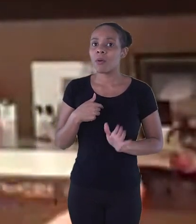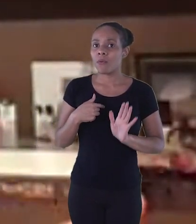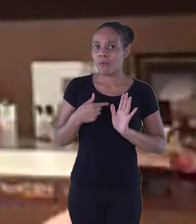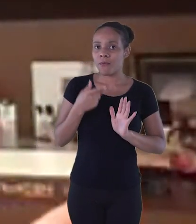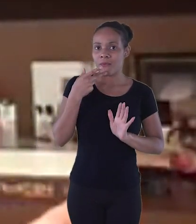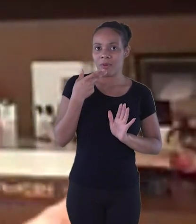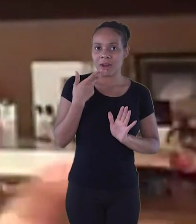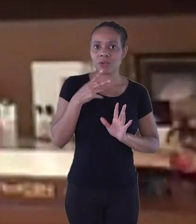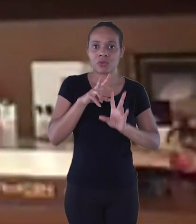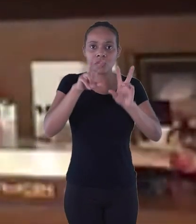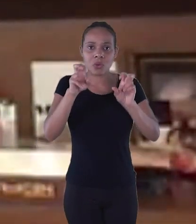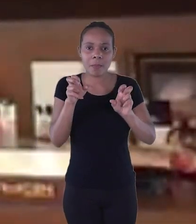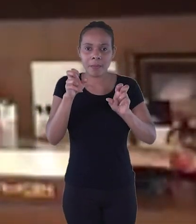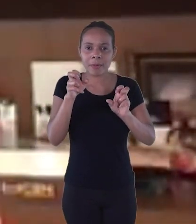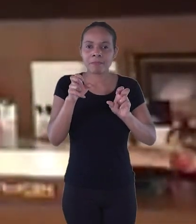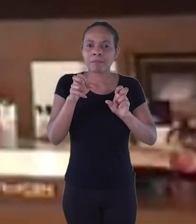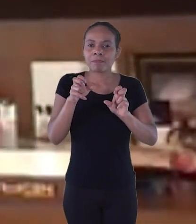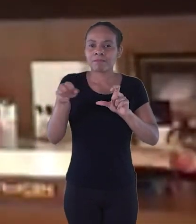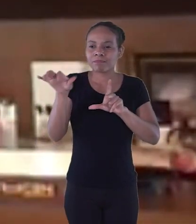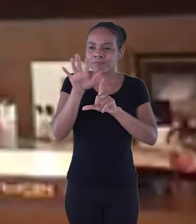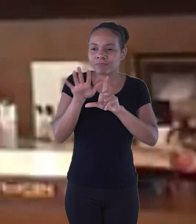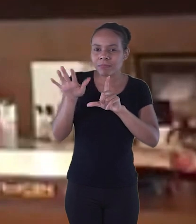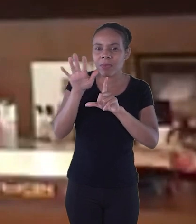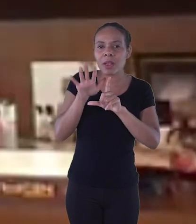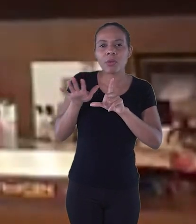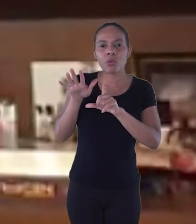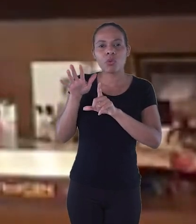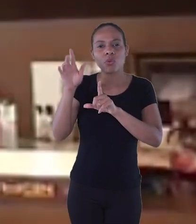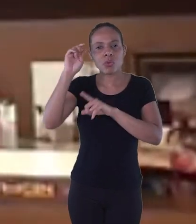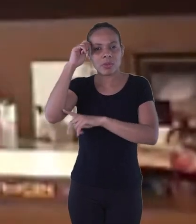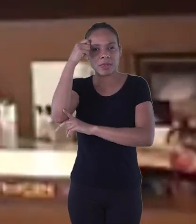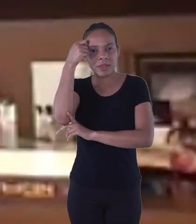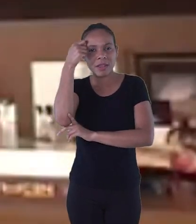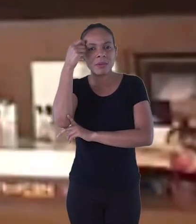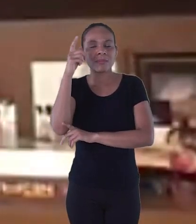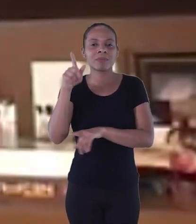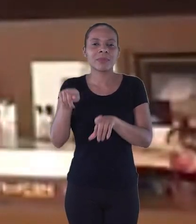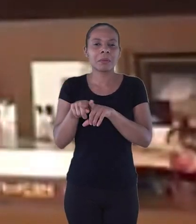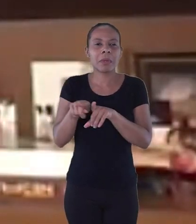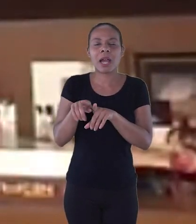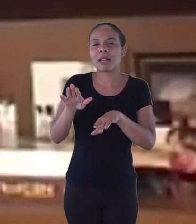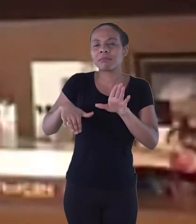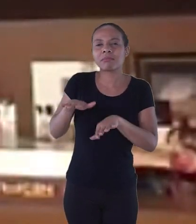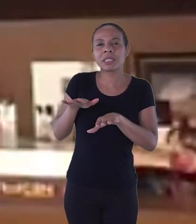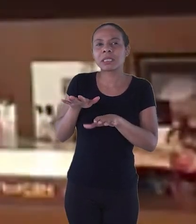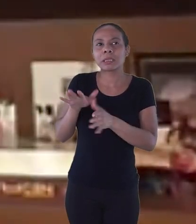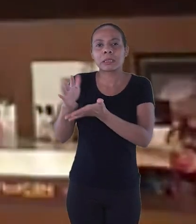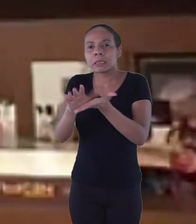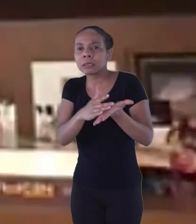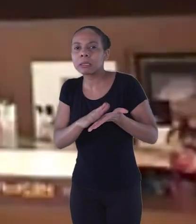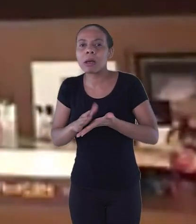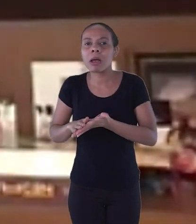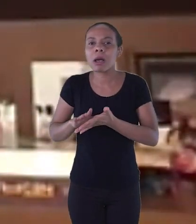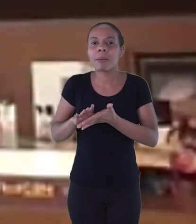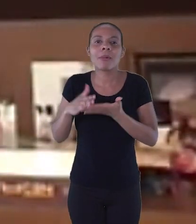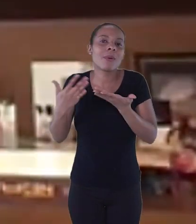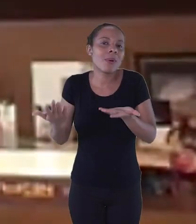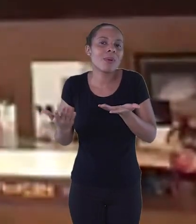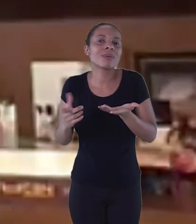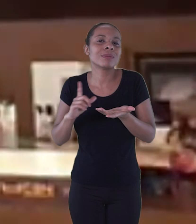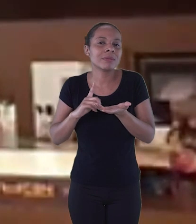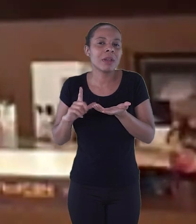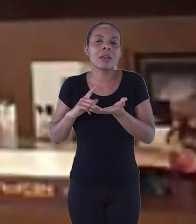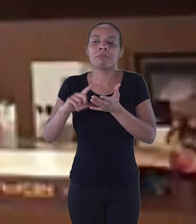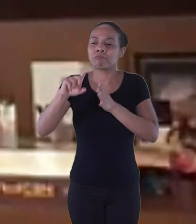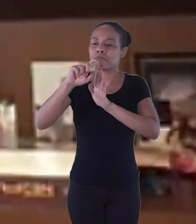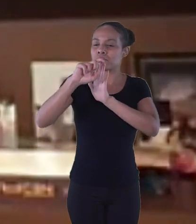Beleléu é impressionante, né? Quer dizer, ele não faz samba, mas faz uma música, né? Uma letra, uma vanguarda paulistana, né?